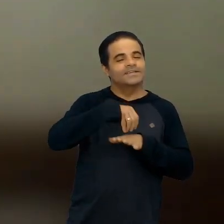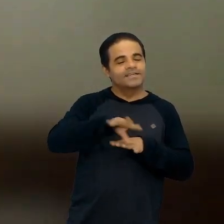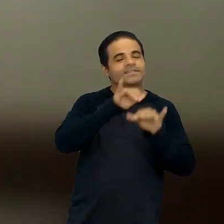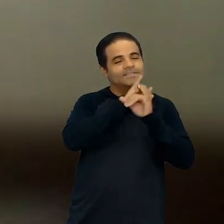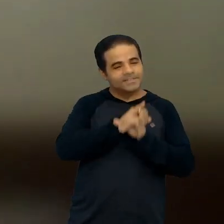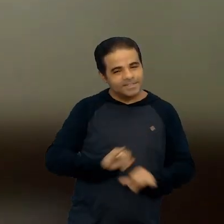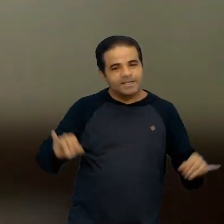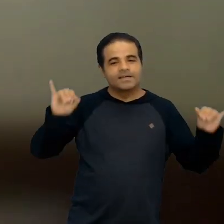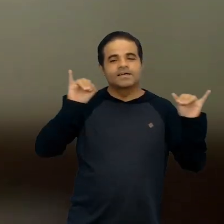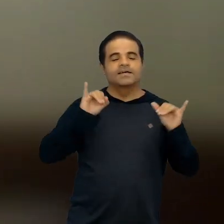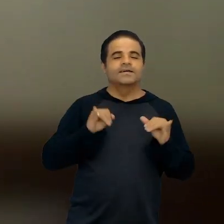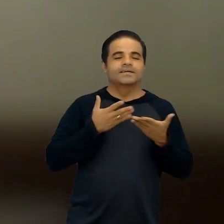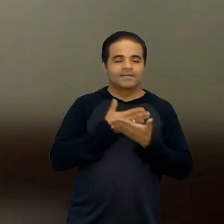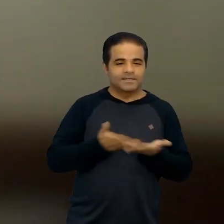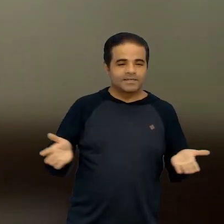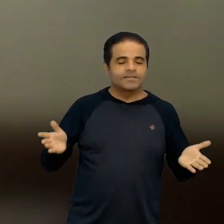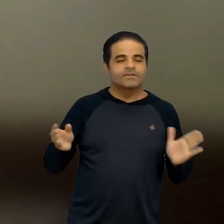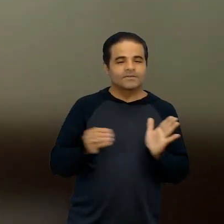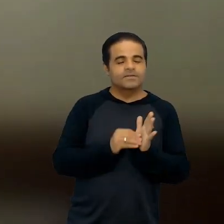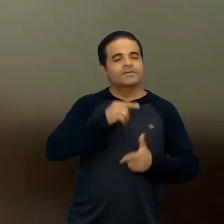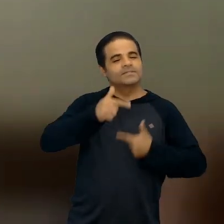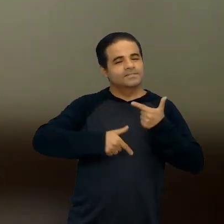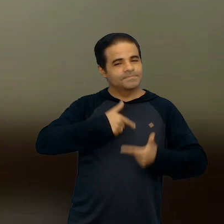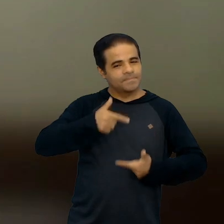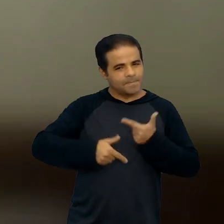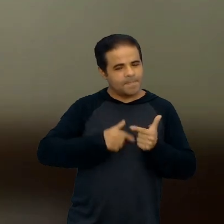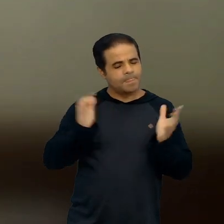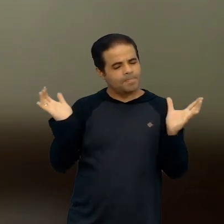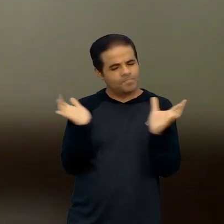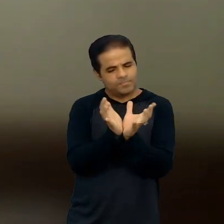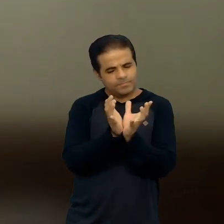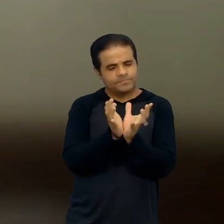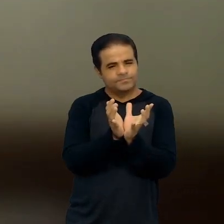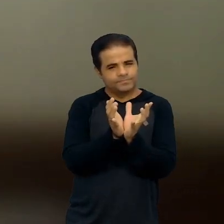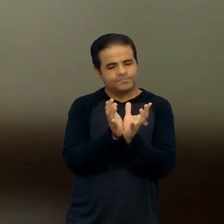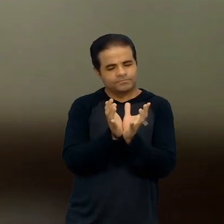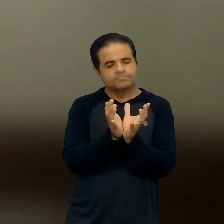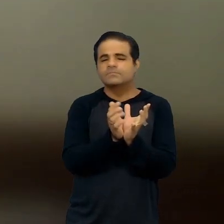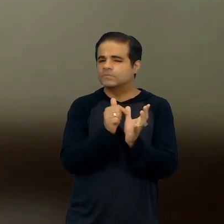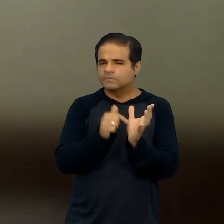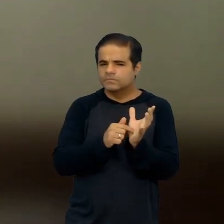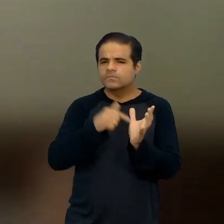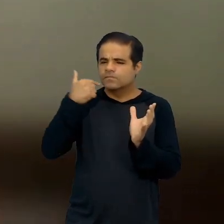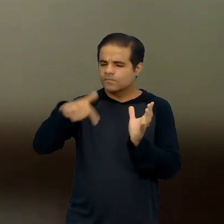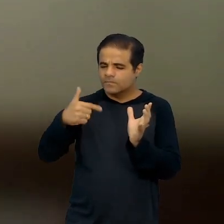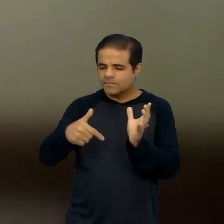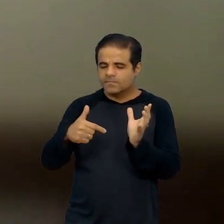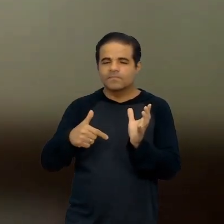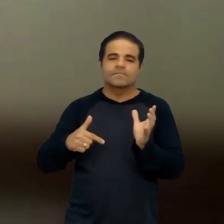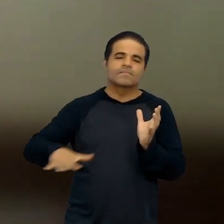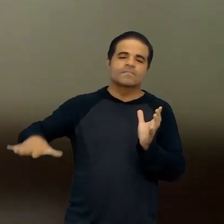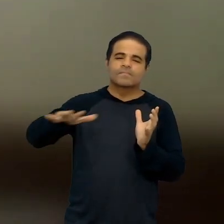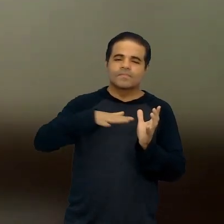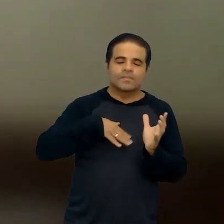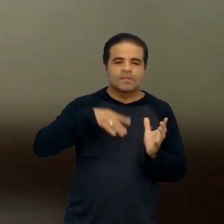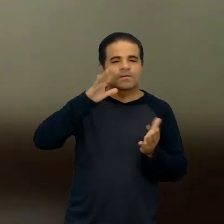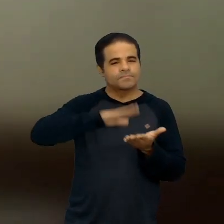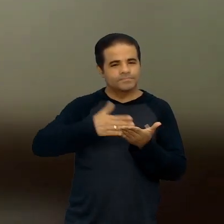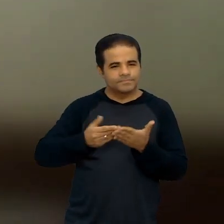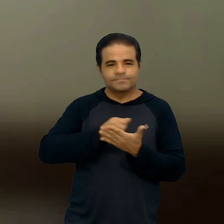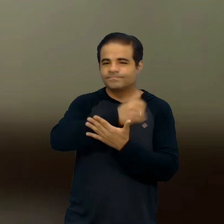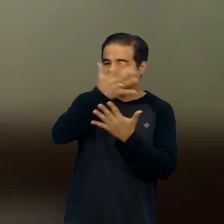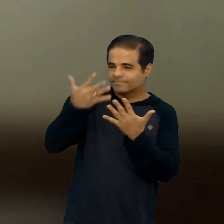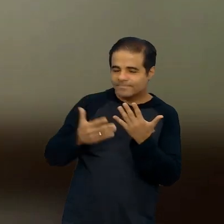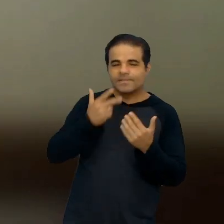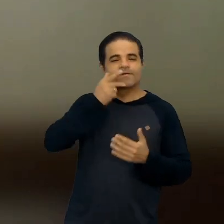para vocês muito importante. Eu acho que quando a gente está trabalhando, tem uma equipe toda por trás aí para nós, trabalhando. Eu tenho dó, às vezes, o nosso intérprete de Libra aí, que